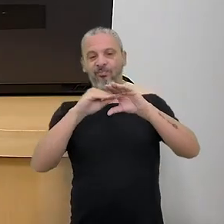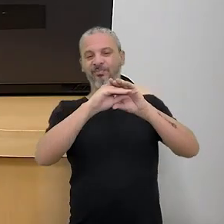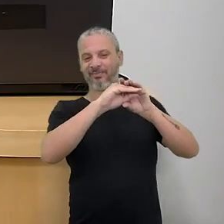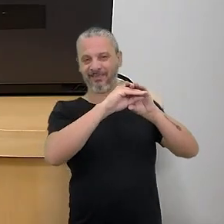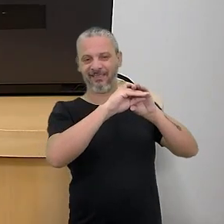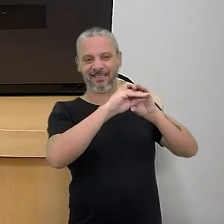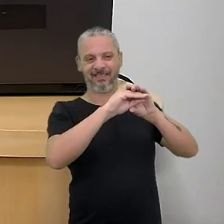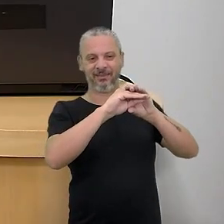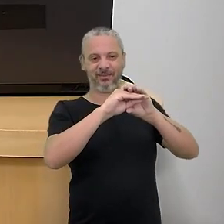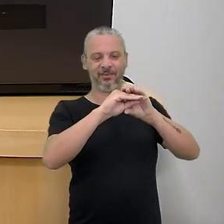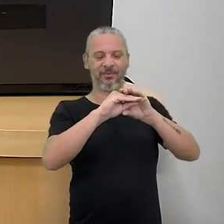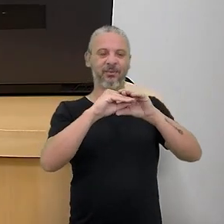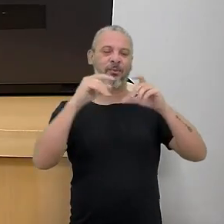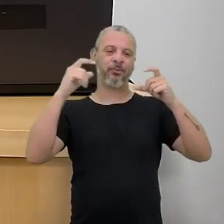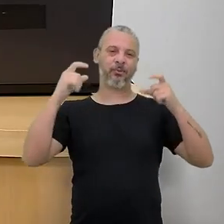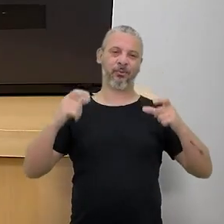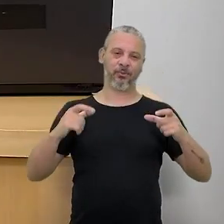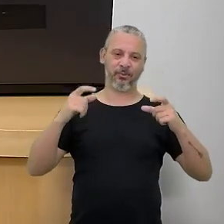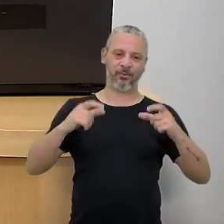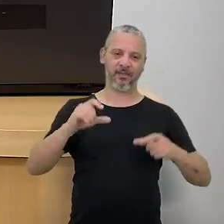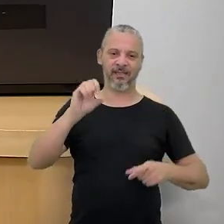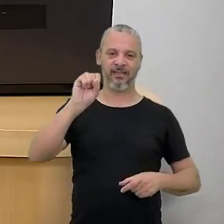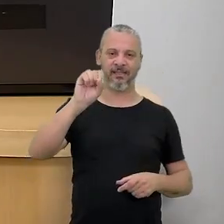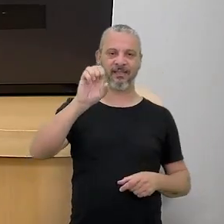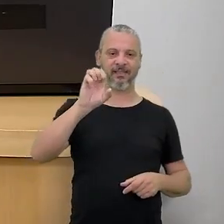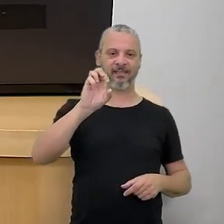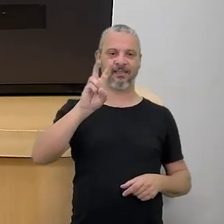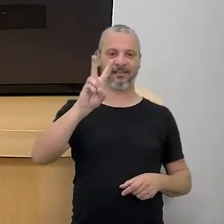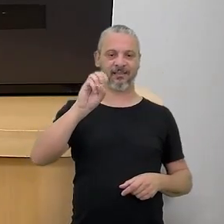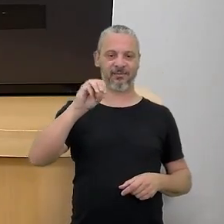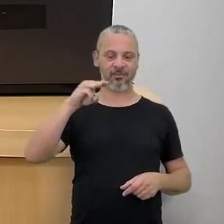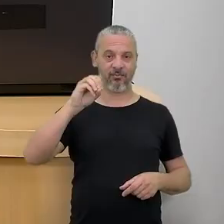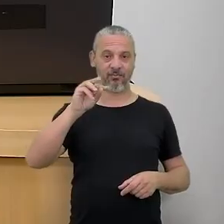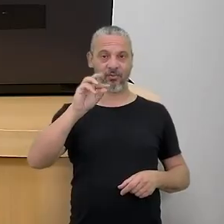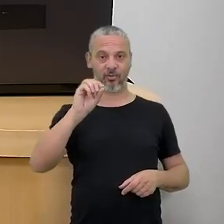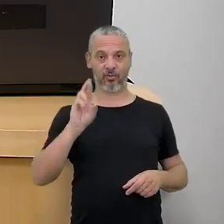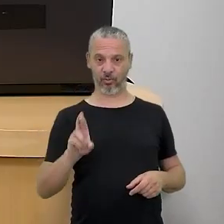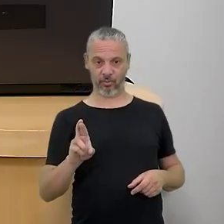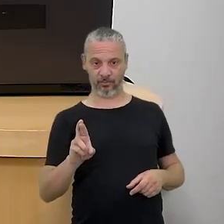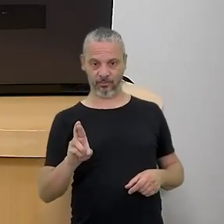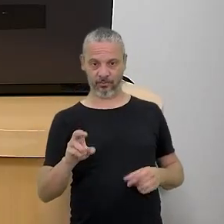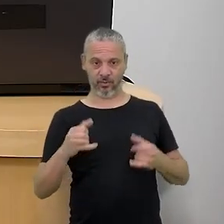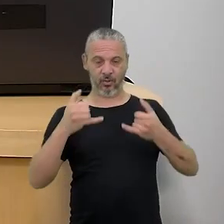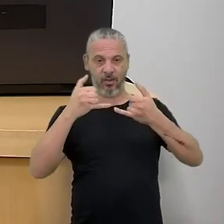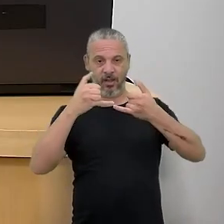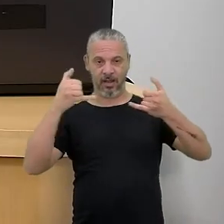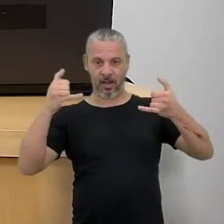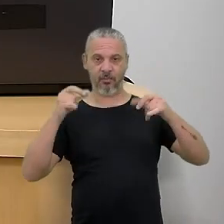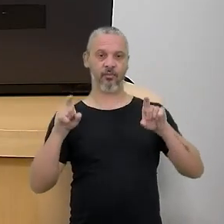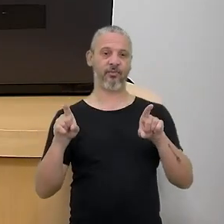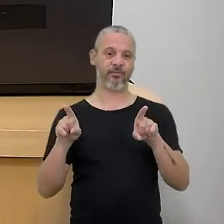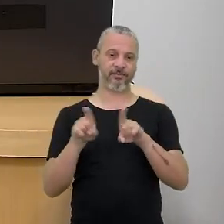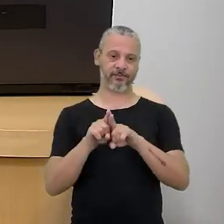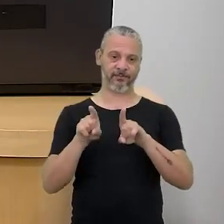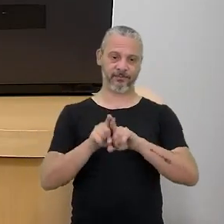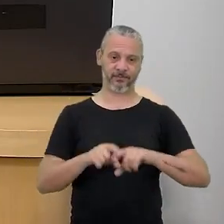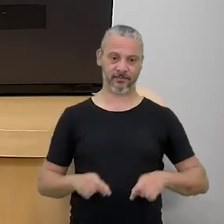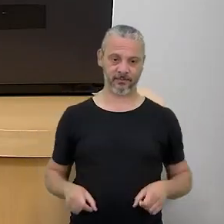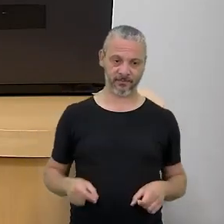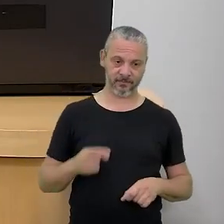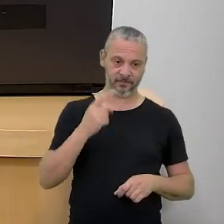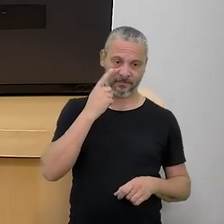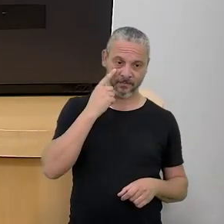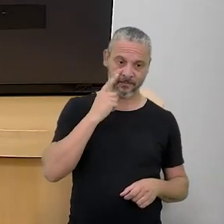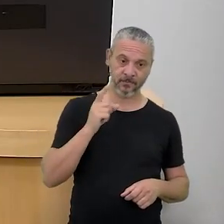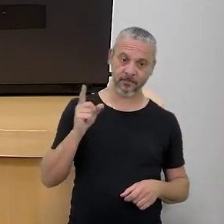pegar e ter aqui um espaço para passar o cabeamento do servomotor, tá?